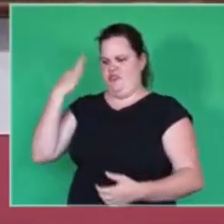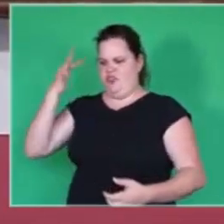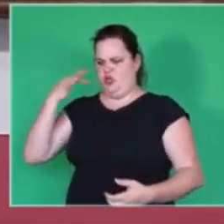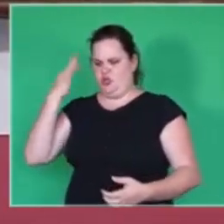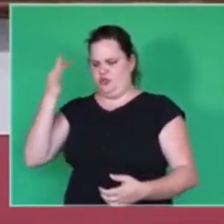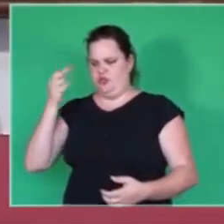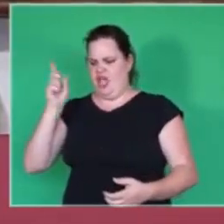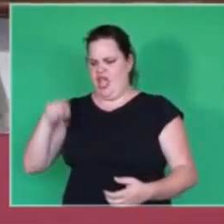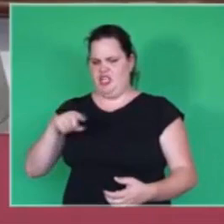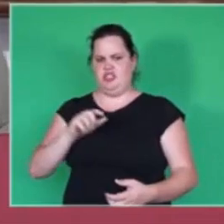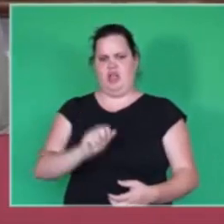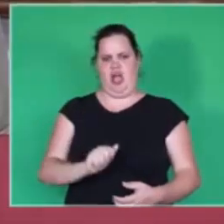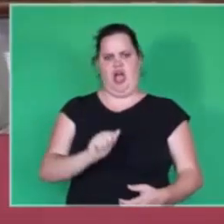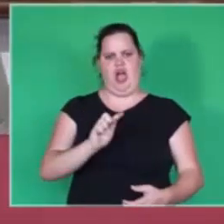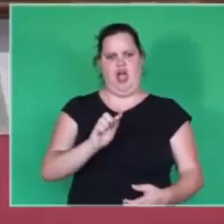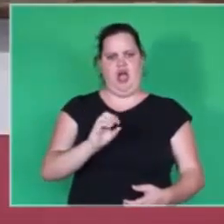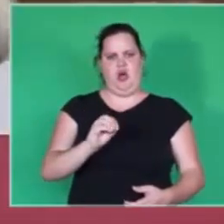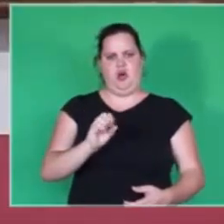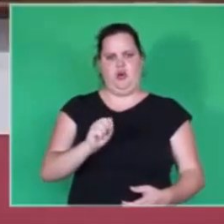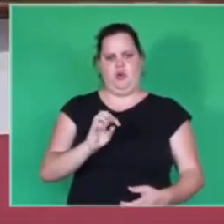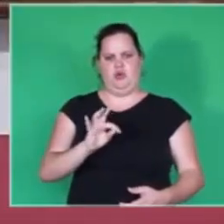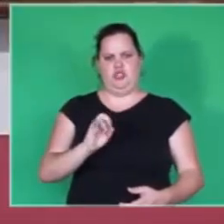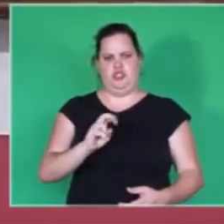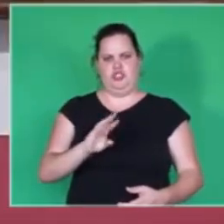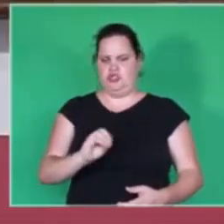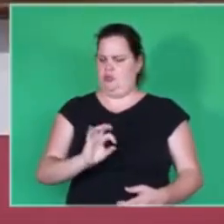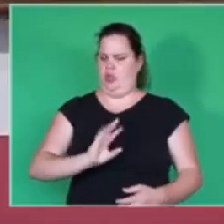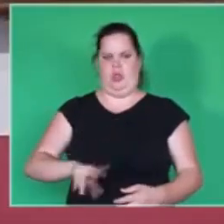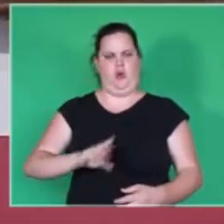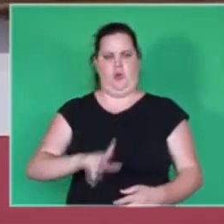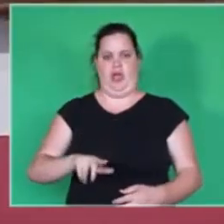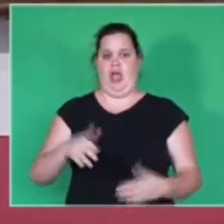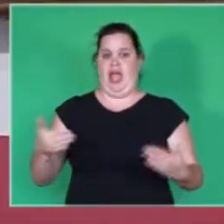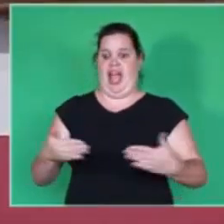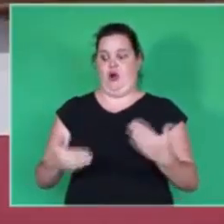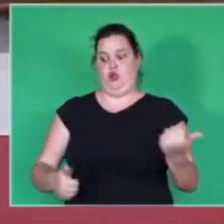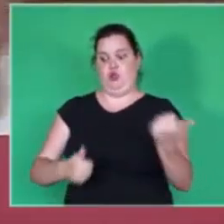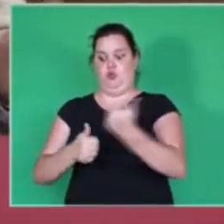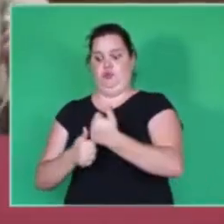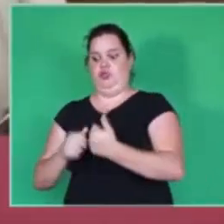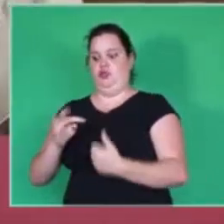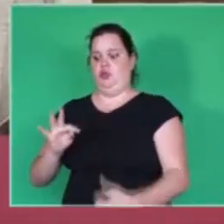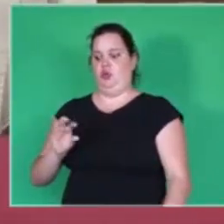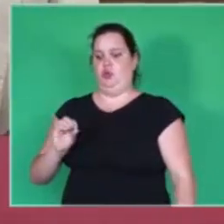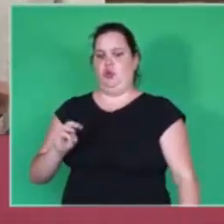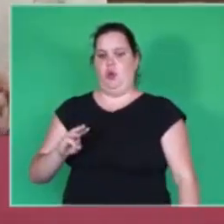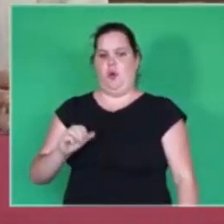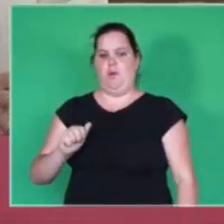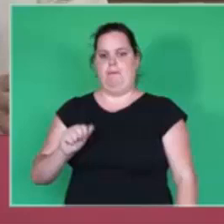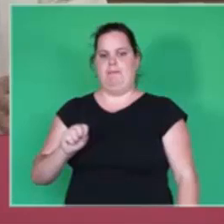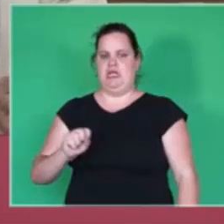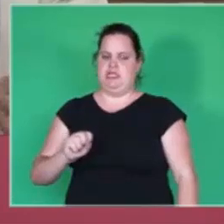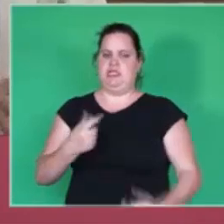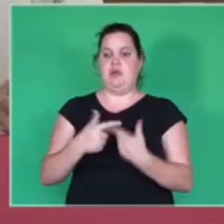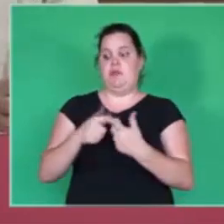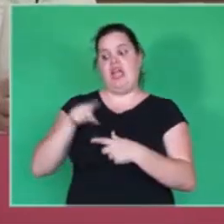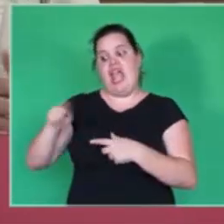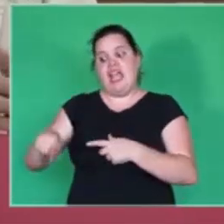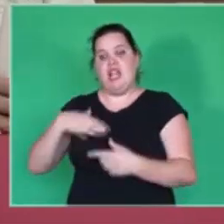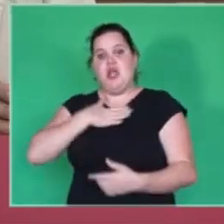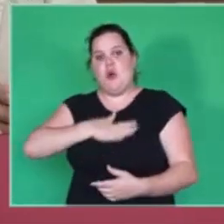a filosofia é de Tomás de Aquino. Por quê? Porque Tomás de Aquino tinha arranjado uma coisa muito boa para